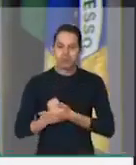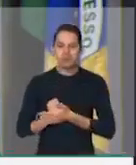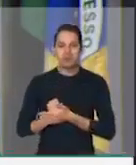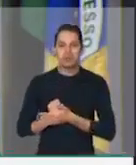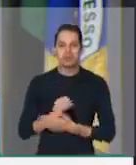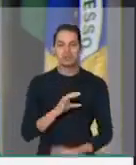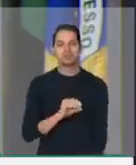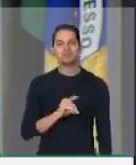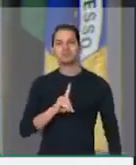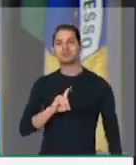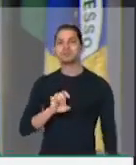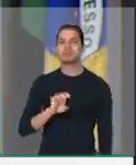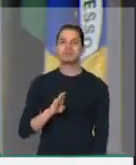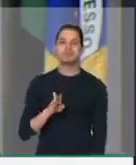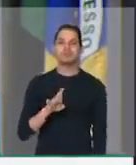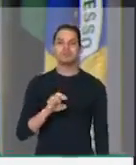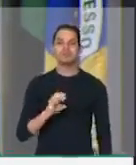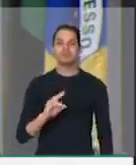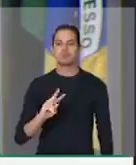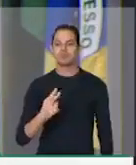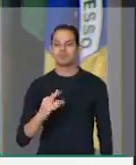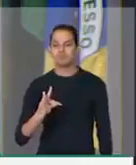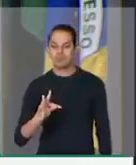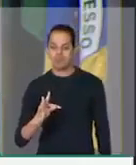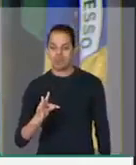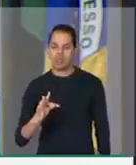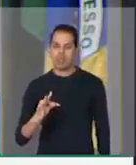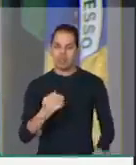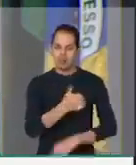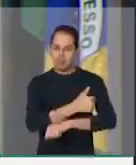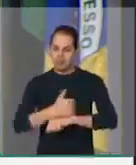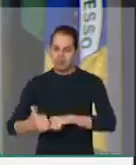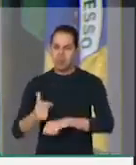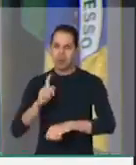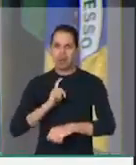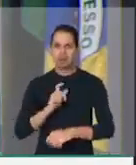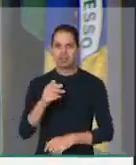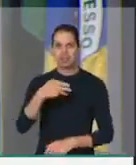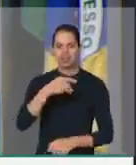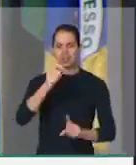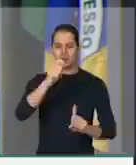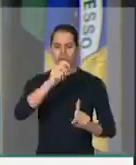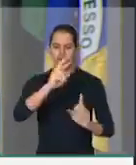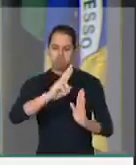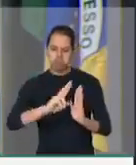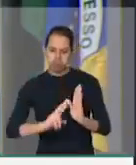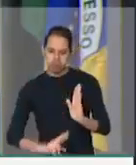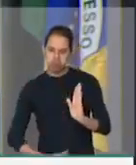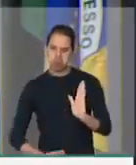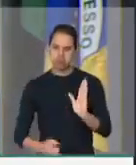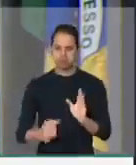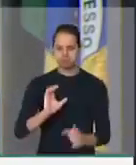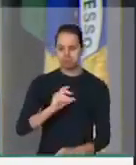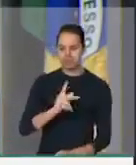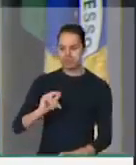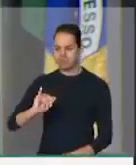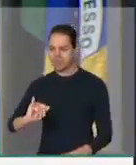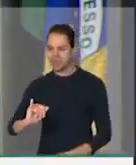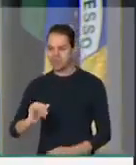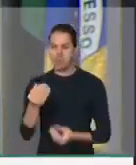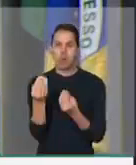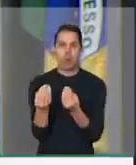lição do lembrete que moral você tem para poder está relatando uma CPI que teria essa magnitude